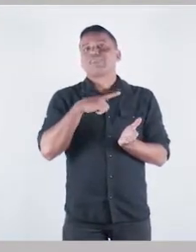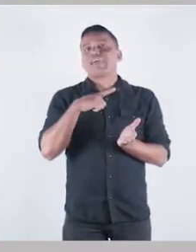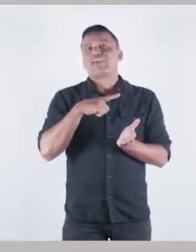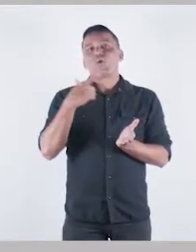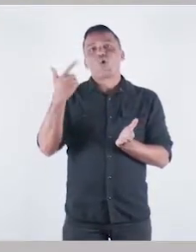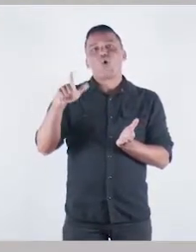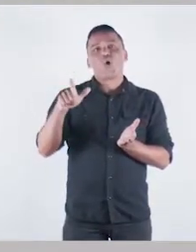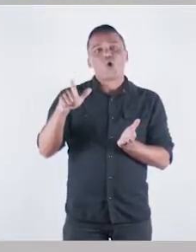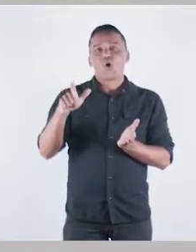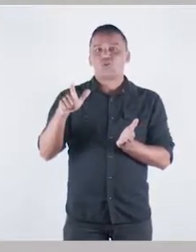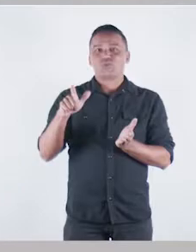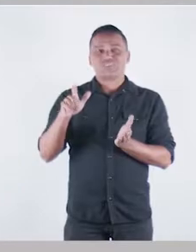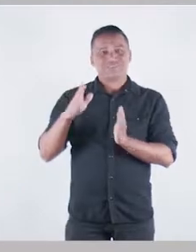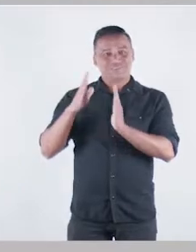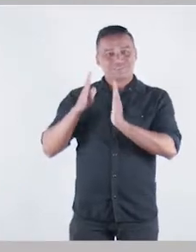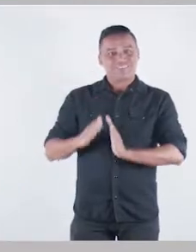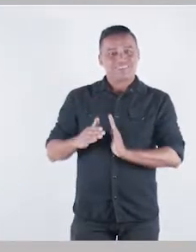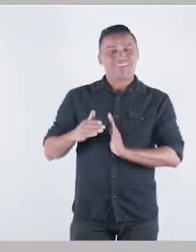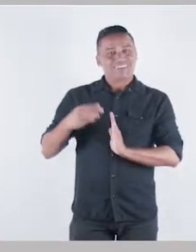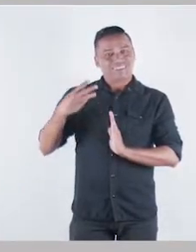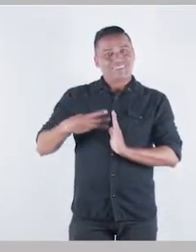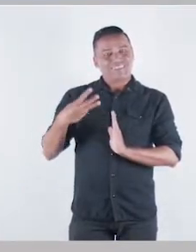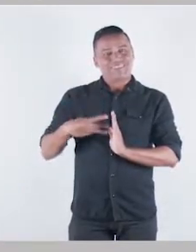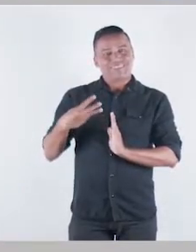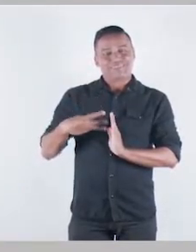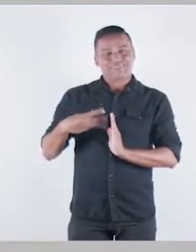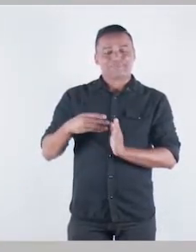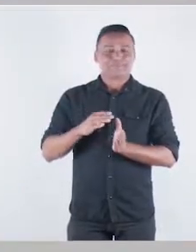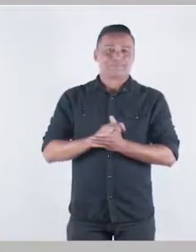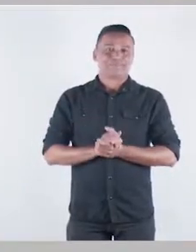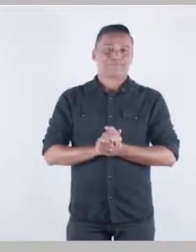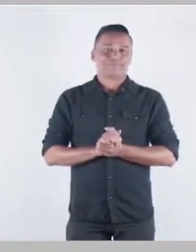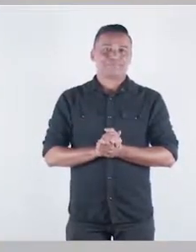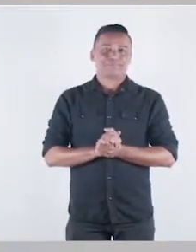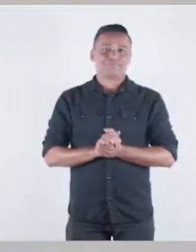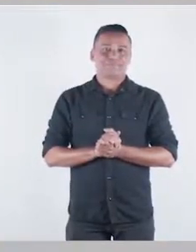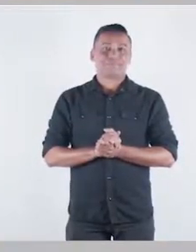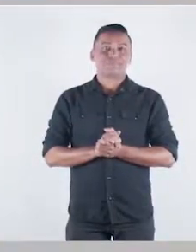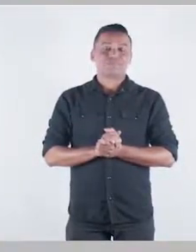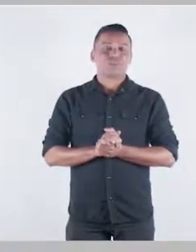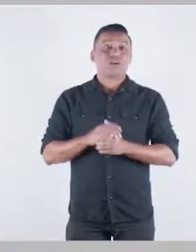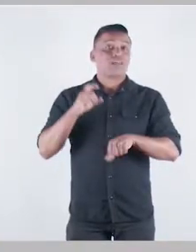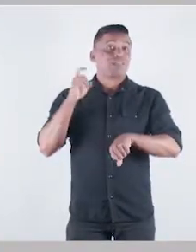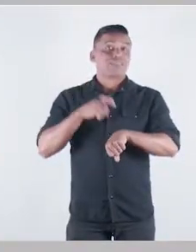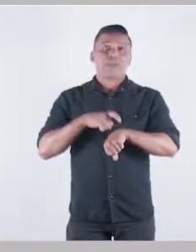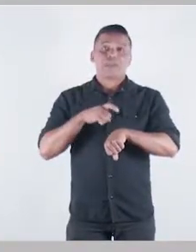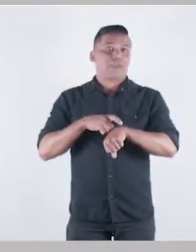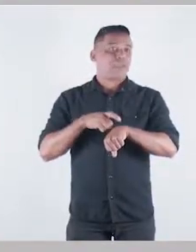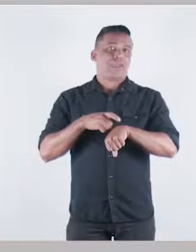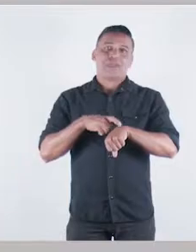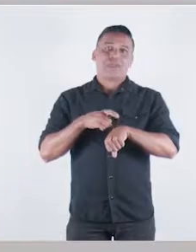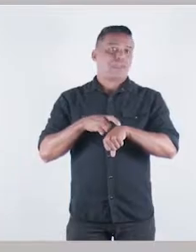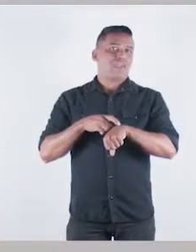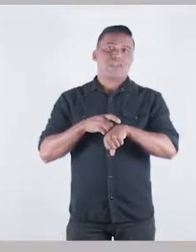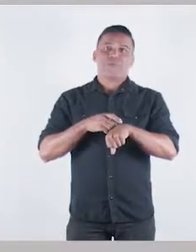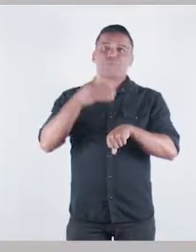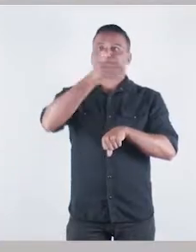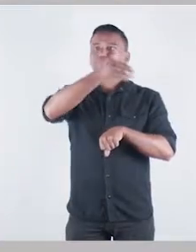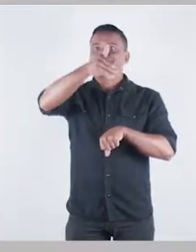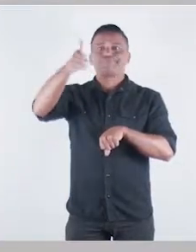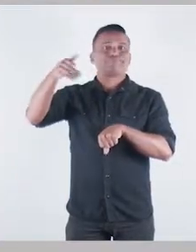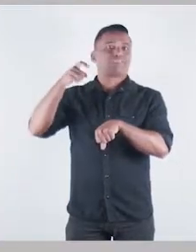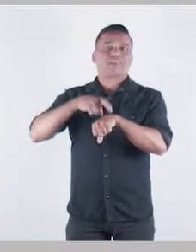movimento, né, que é chamado O Tempo por Aí, que é uma